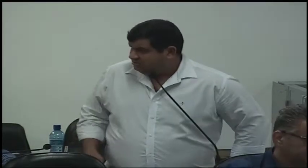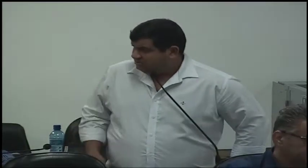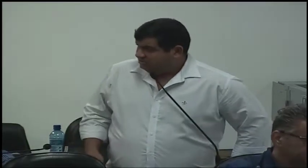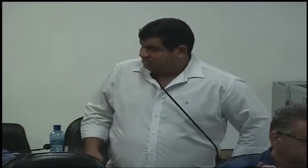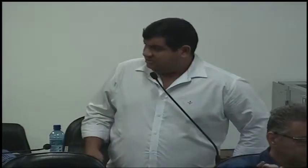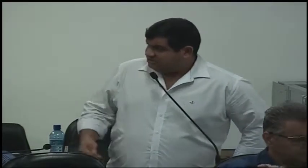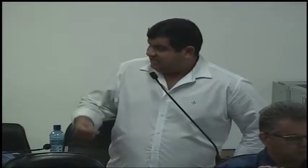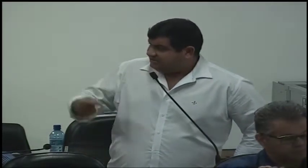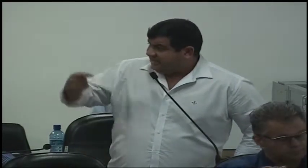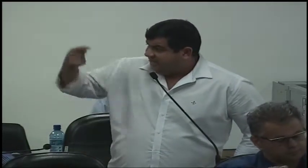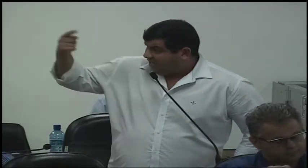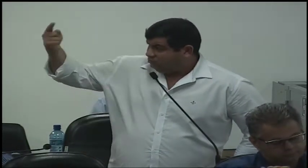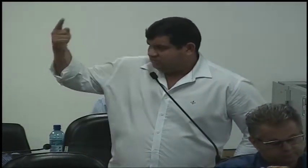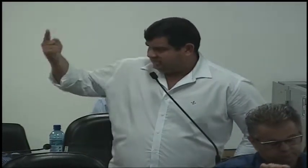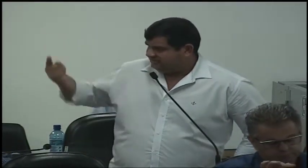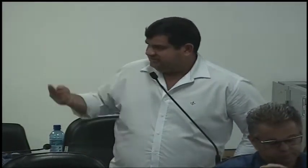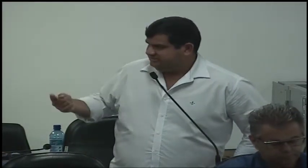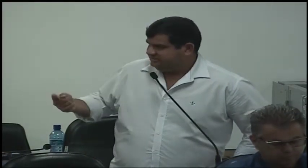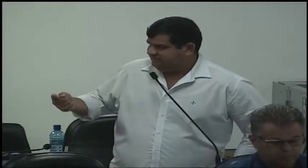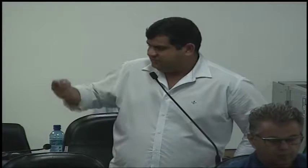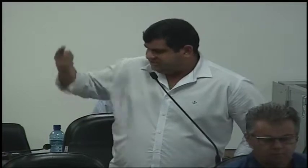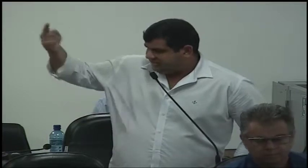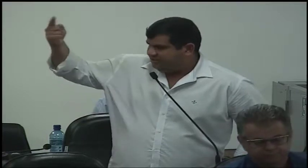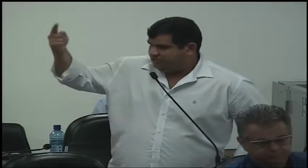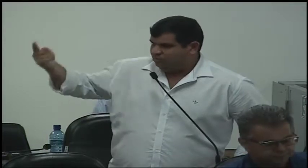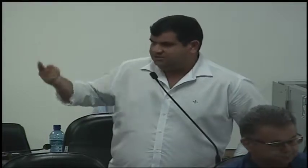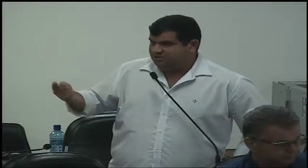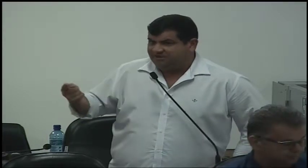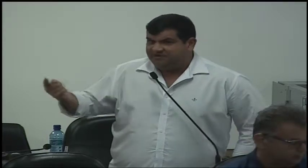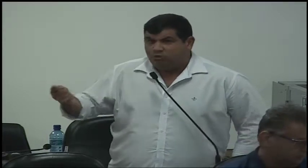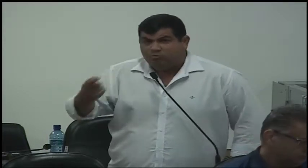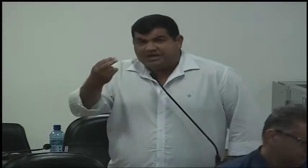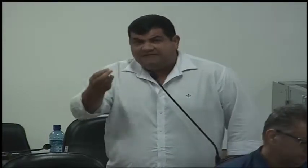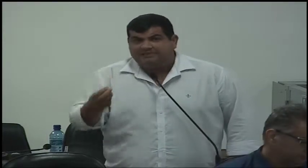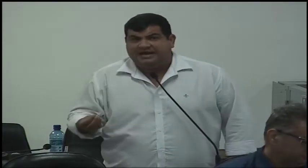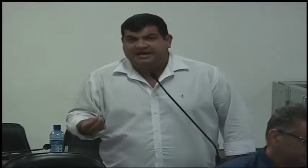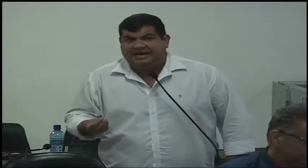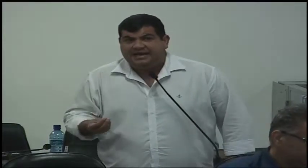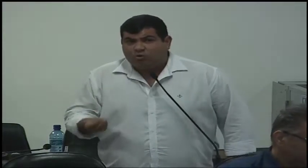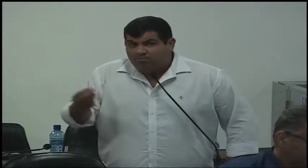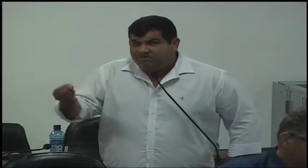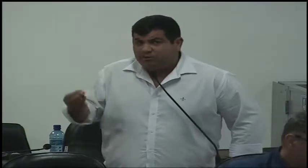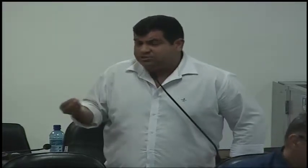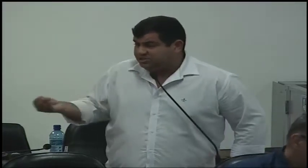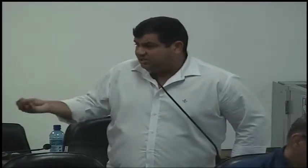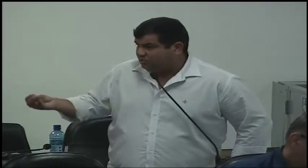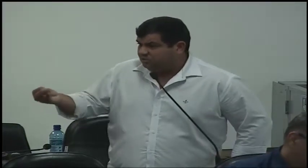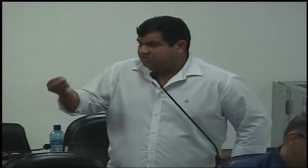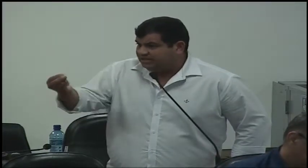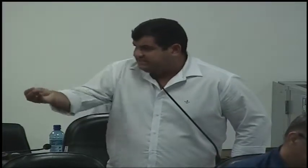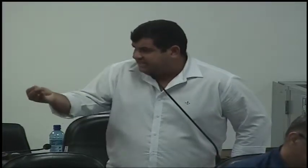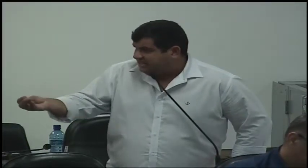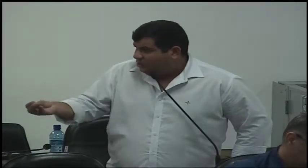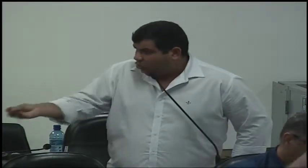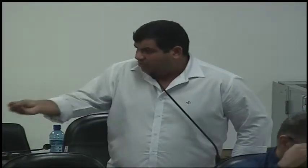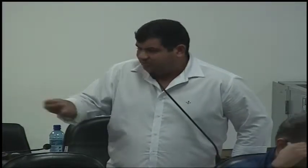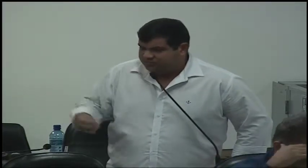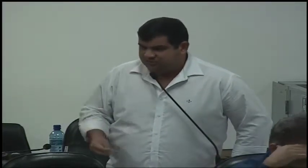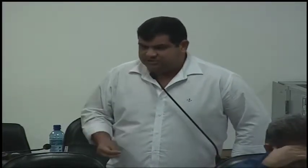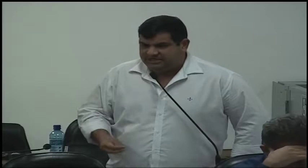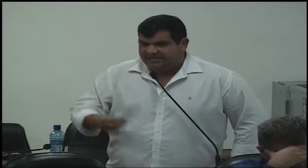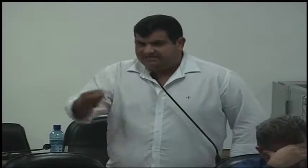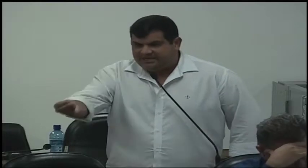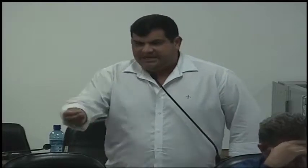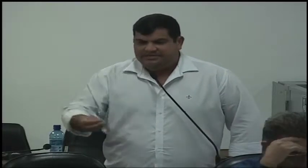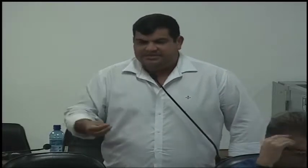Vaguinho, que já está alta, que você criou a comissão para ver como que ele vai pagar, como ele vai conseguir trazer roupa para os